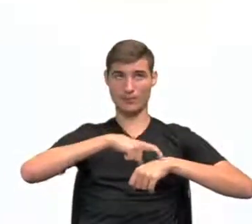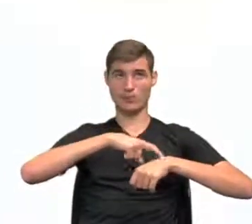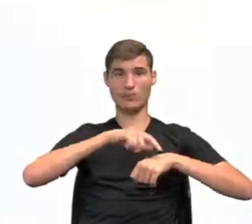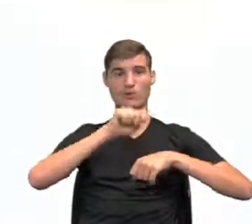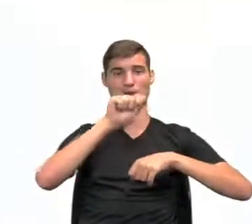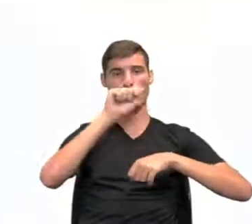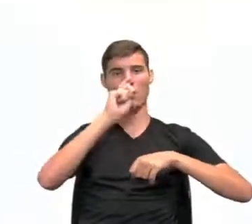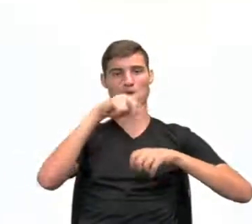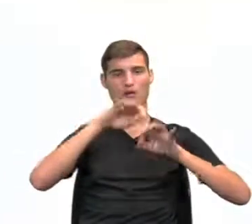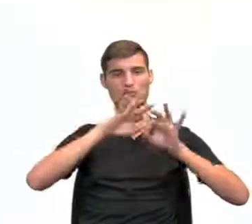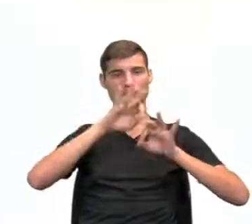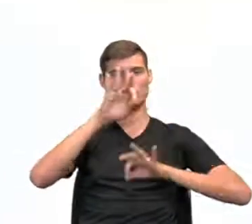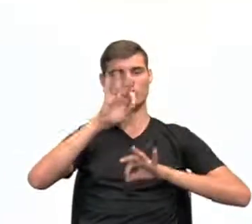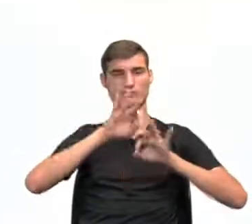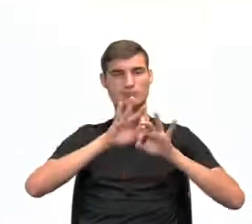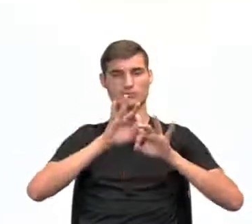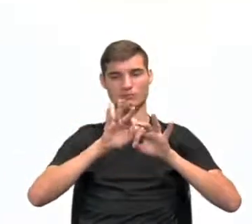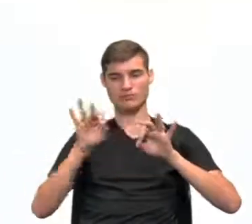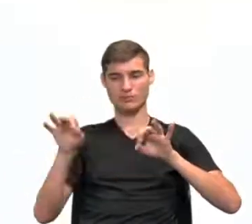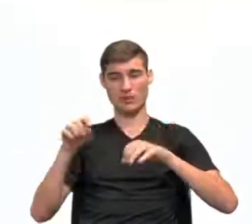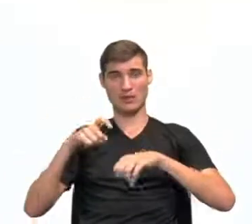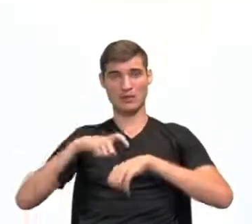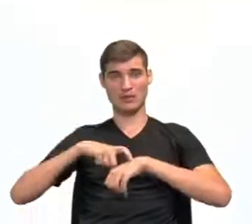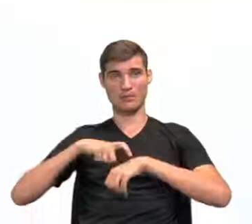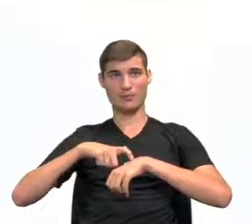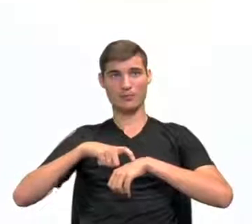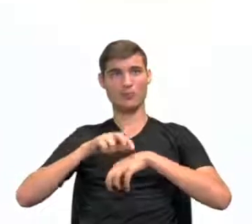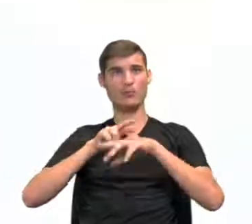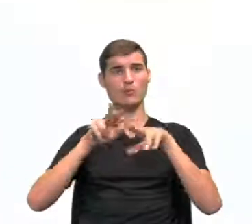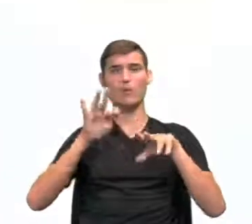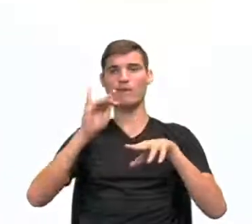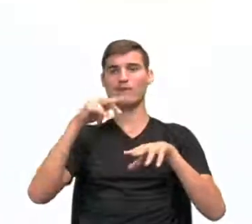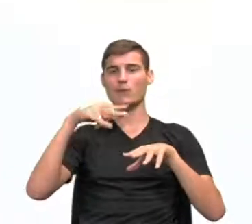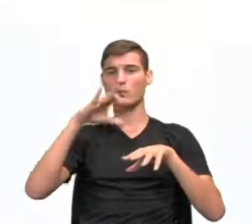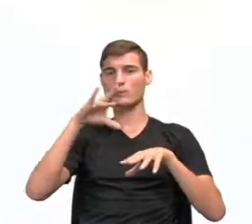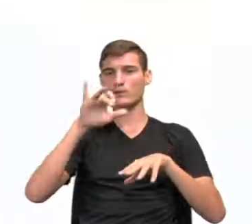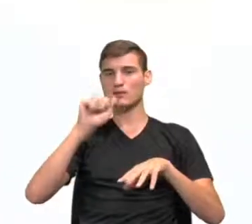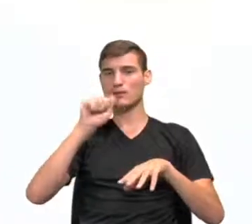amplitude. Agora, falando em frequência, esse mesmo trem de pulsos